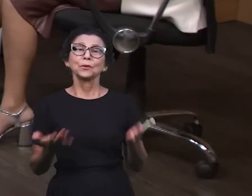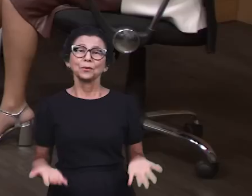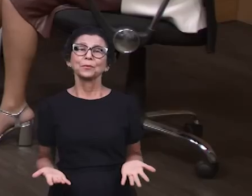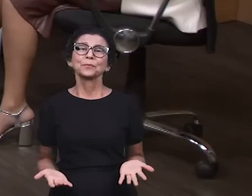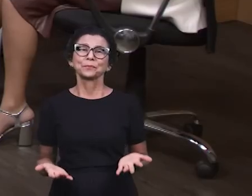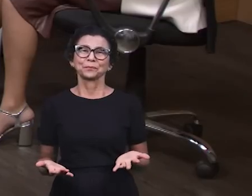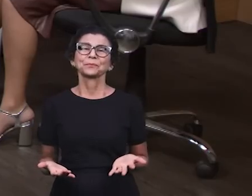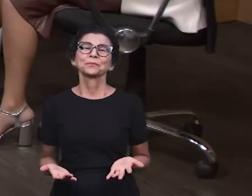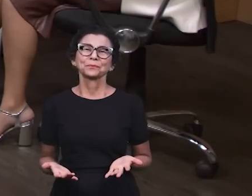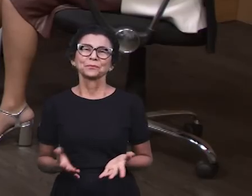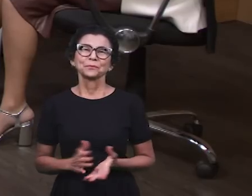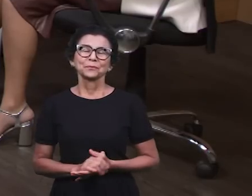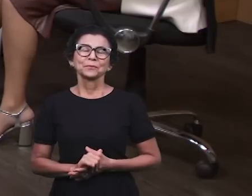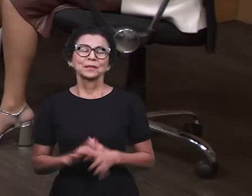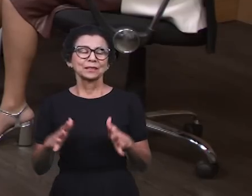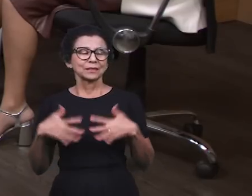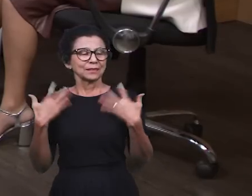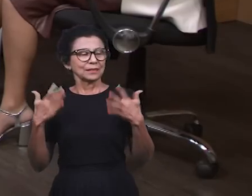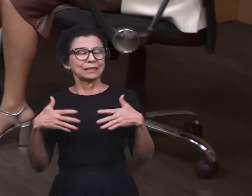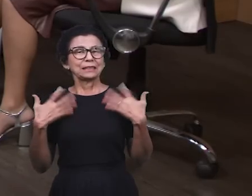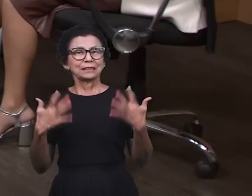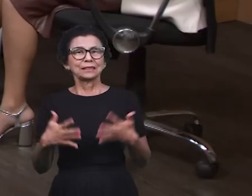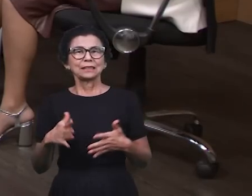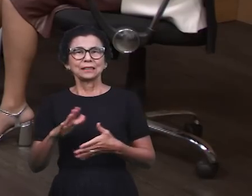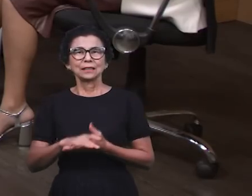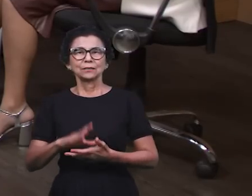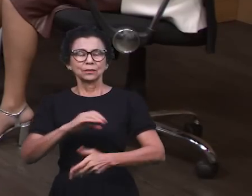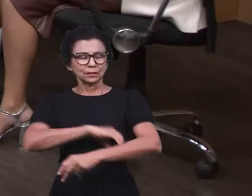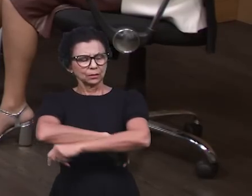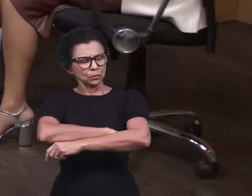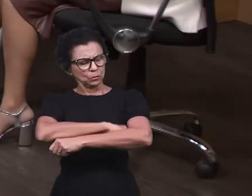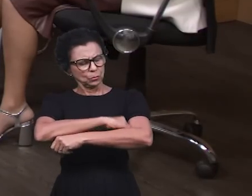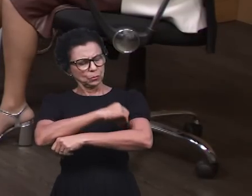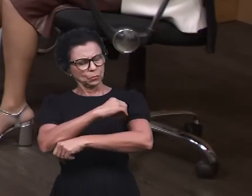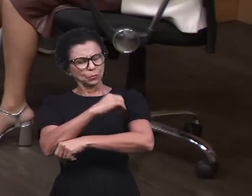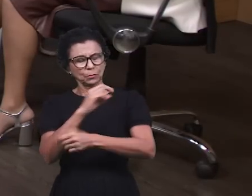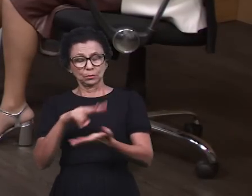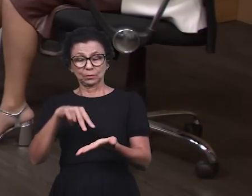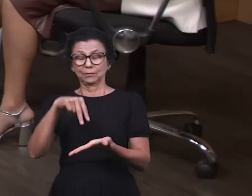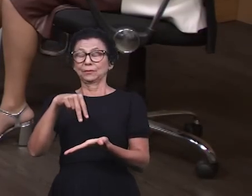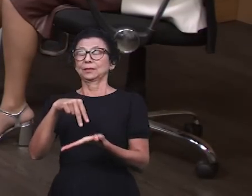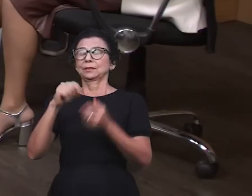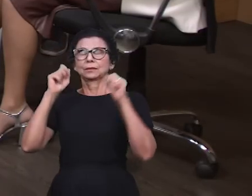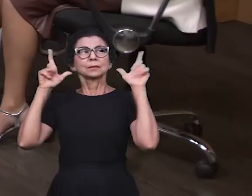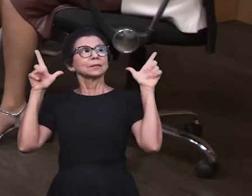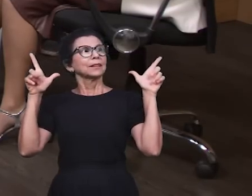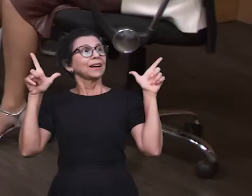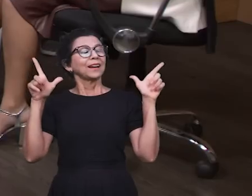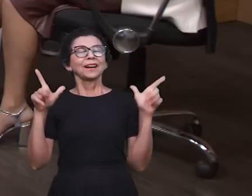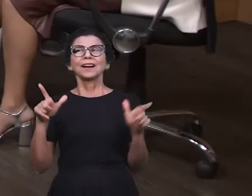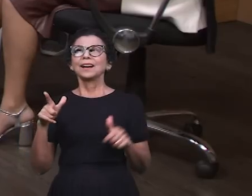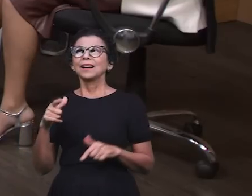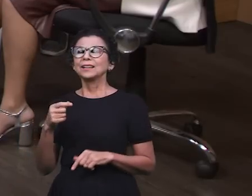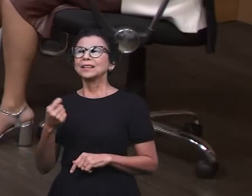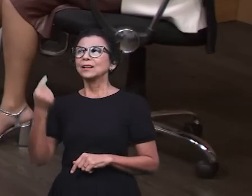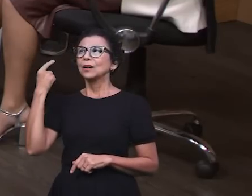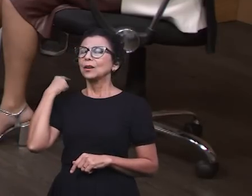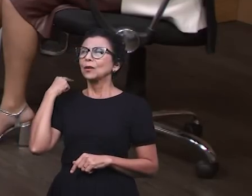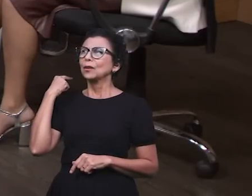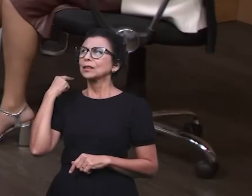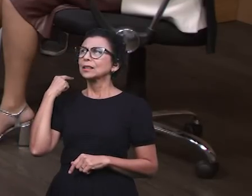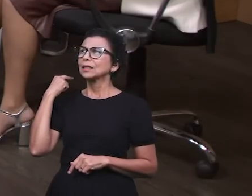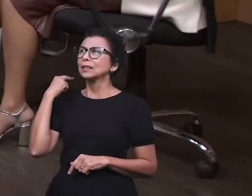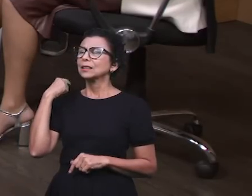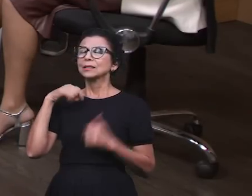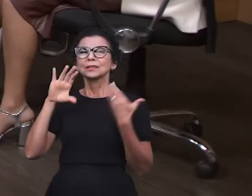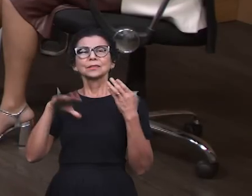louvor, ele tem esse reflexo de alegria. No outro dia de manhã, você levanta, você vai para o trabalho, você está cantarolando o louvor que você cantou no culto do dia anterior. Seus colegas de